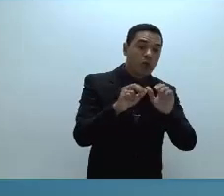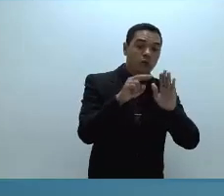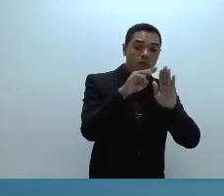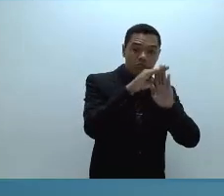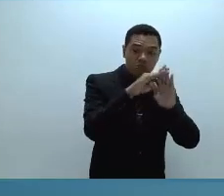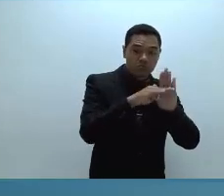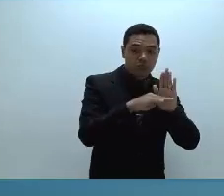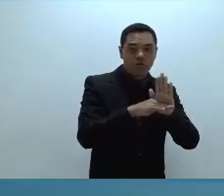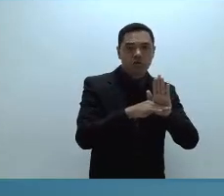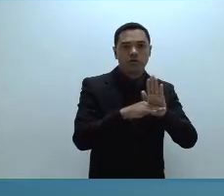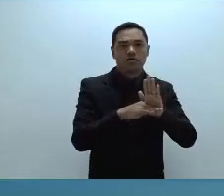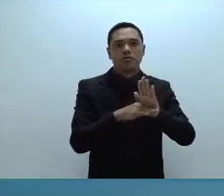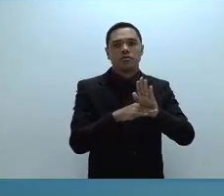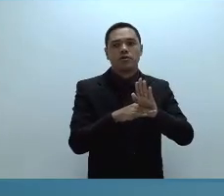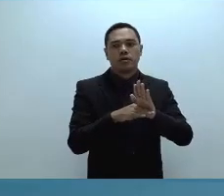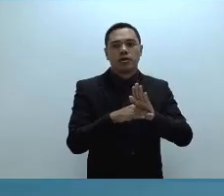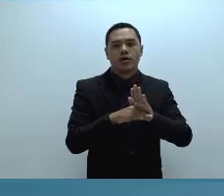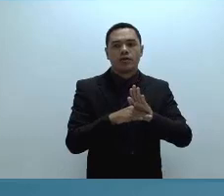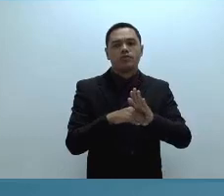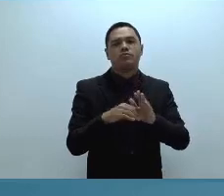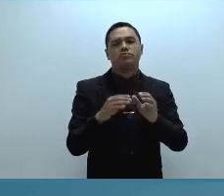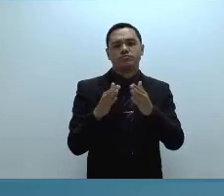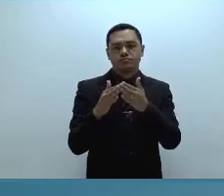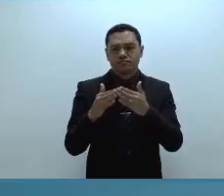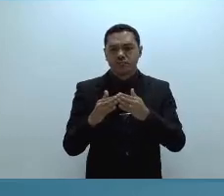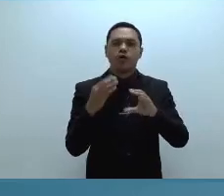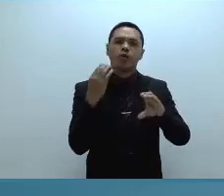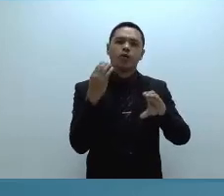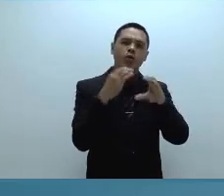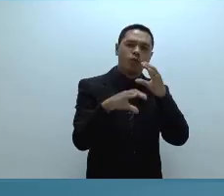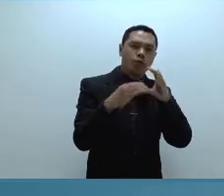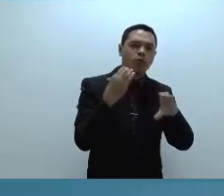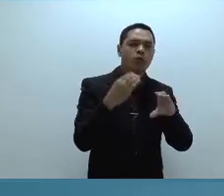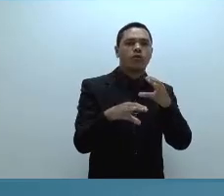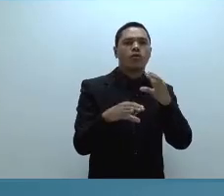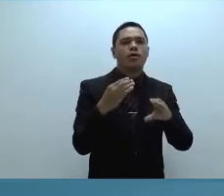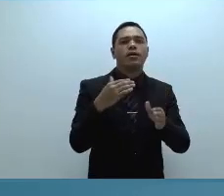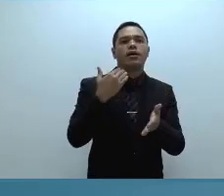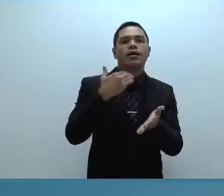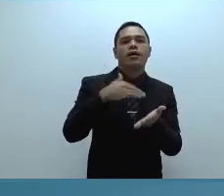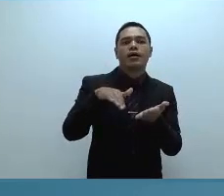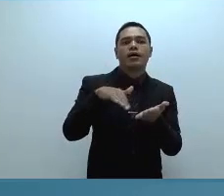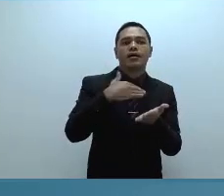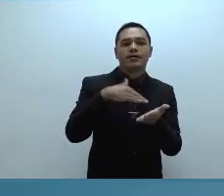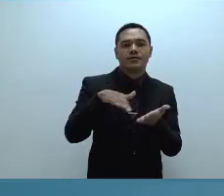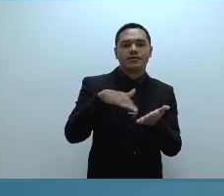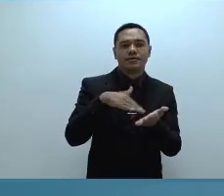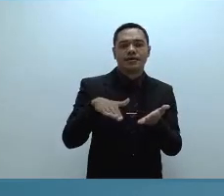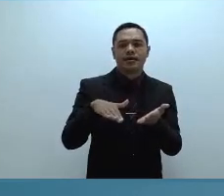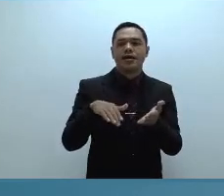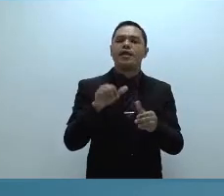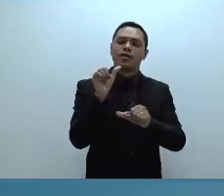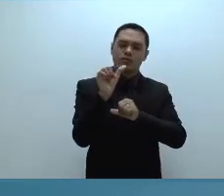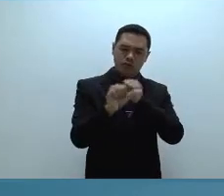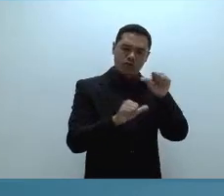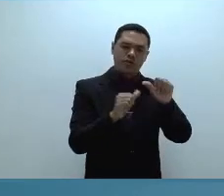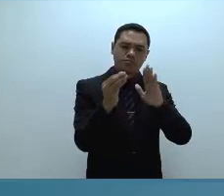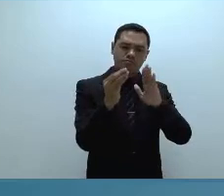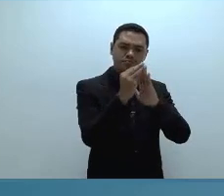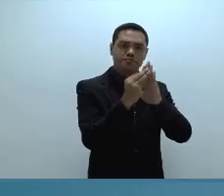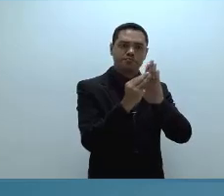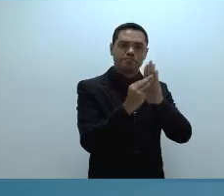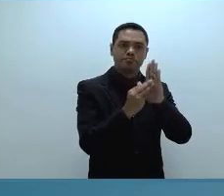pergunta, comunique ao nosso secretário para que seja feita a troca.